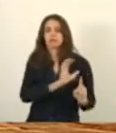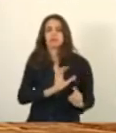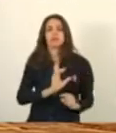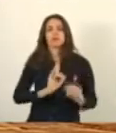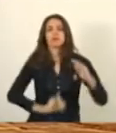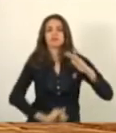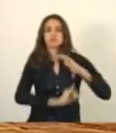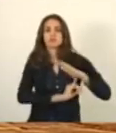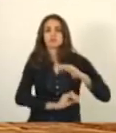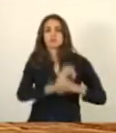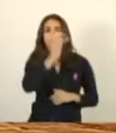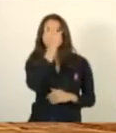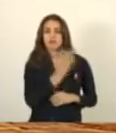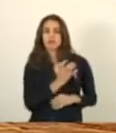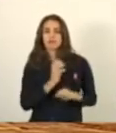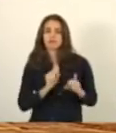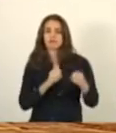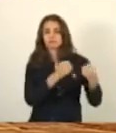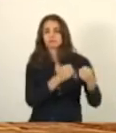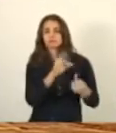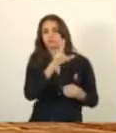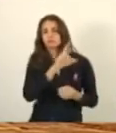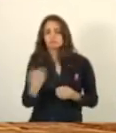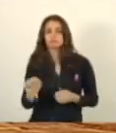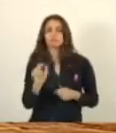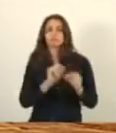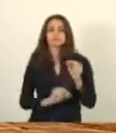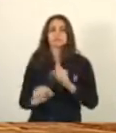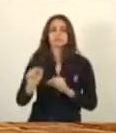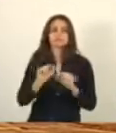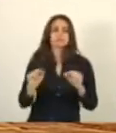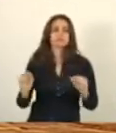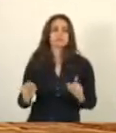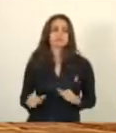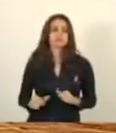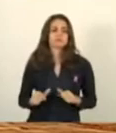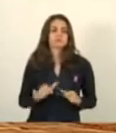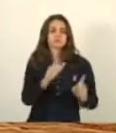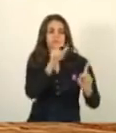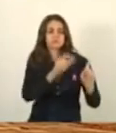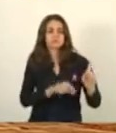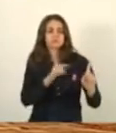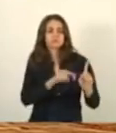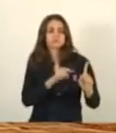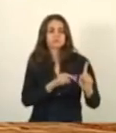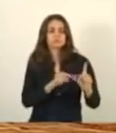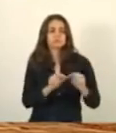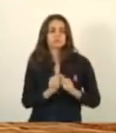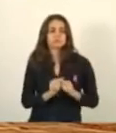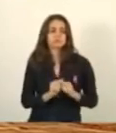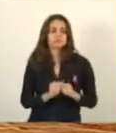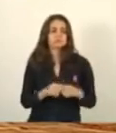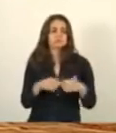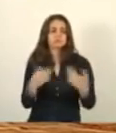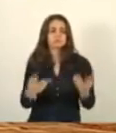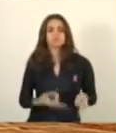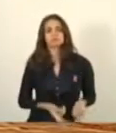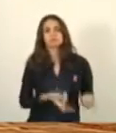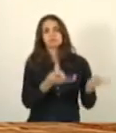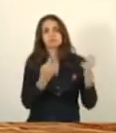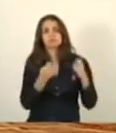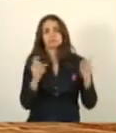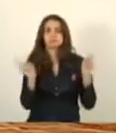sérias, que vai levar a esta pessoa, digamos assim, a ser